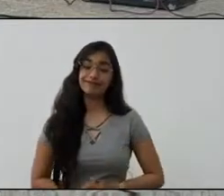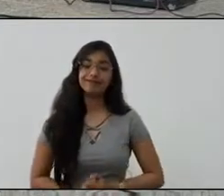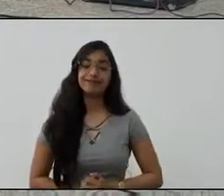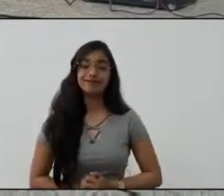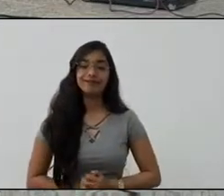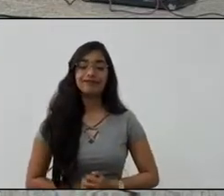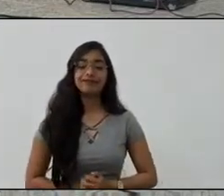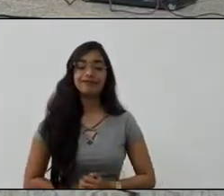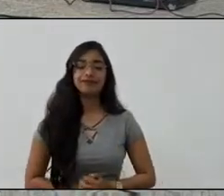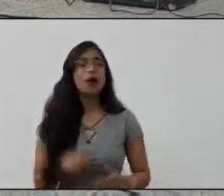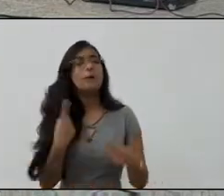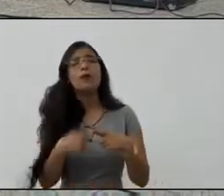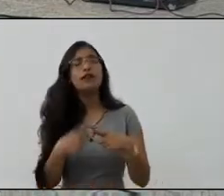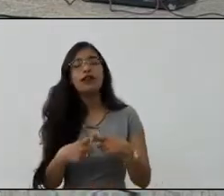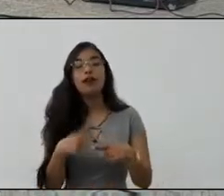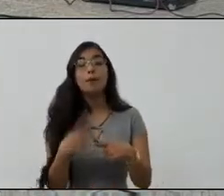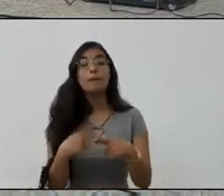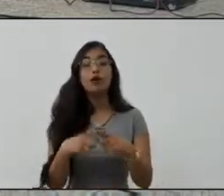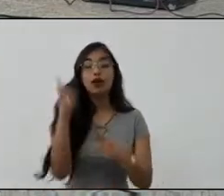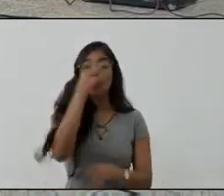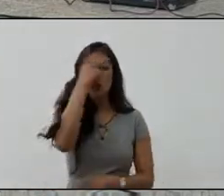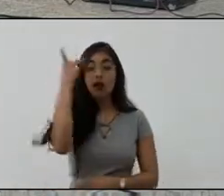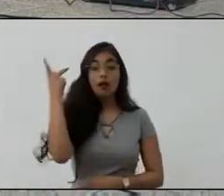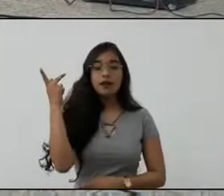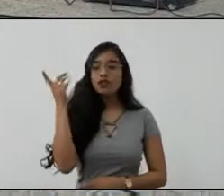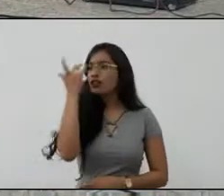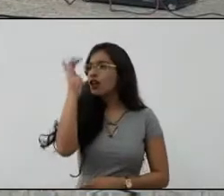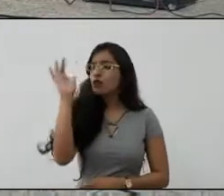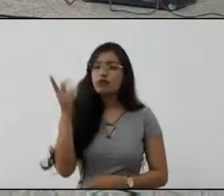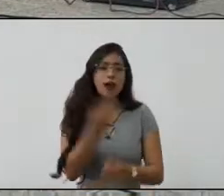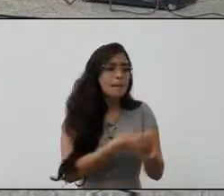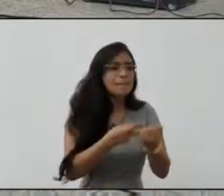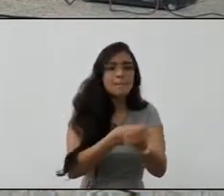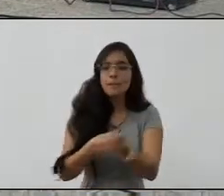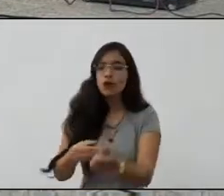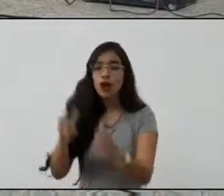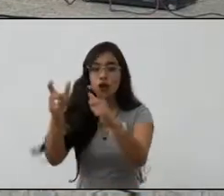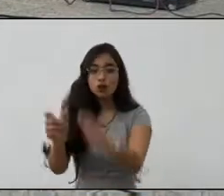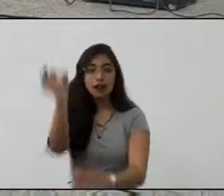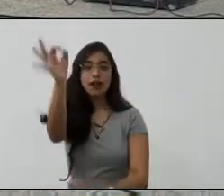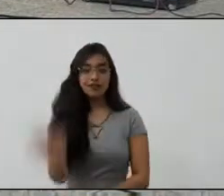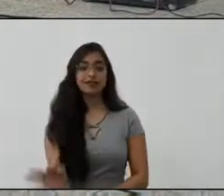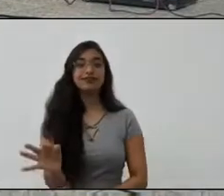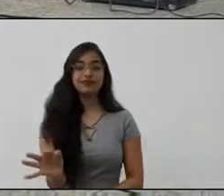paz. Porque eles não sabem procurá-la no lugar certo.